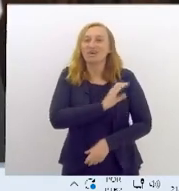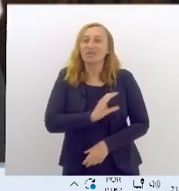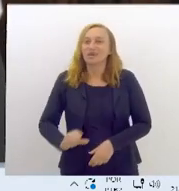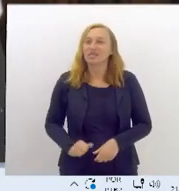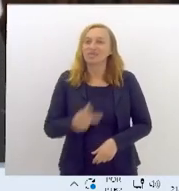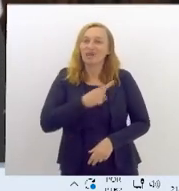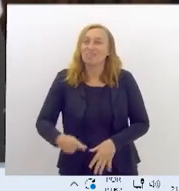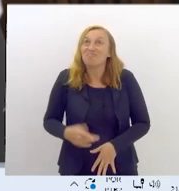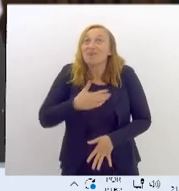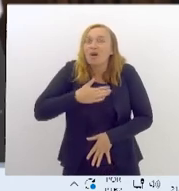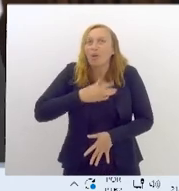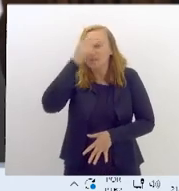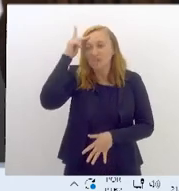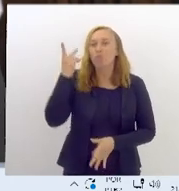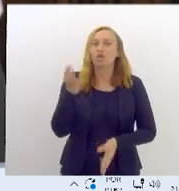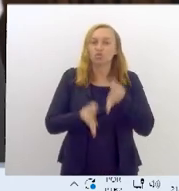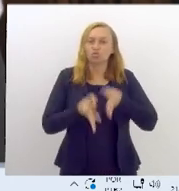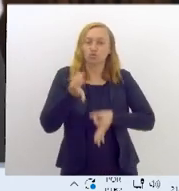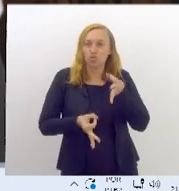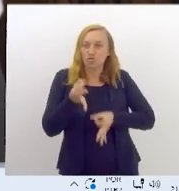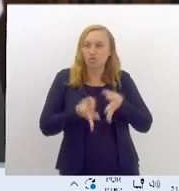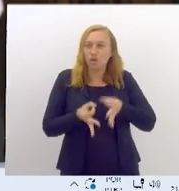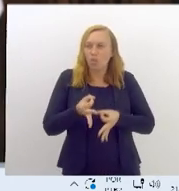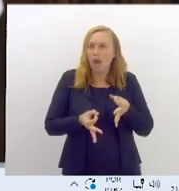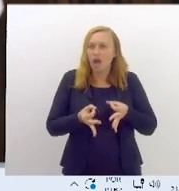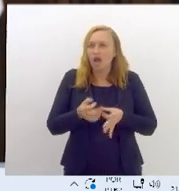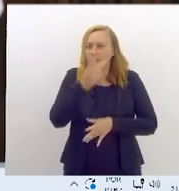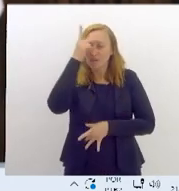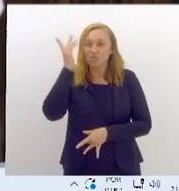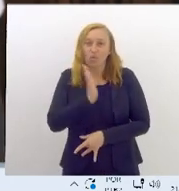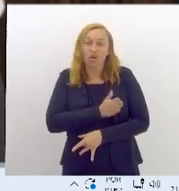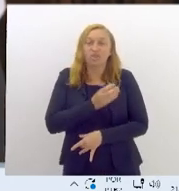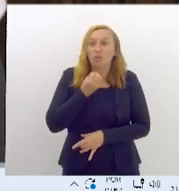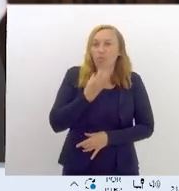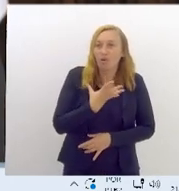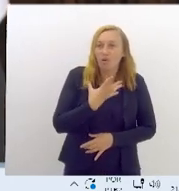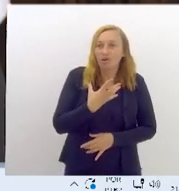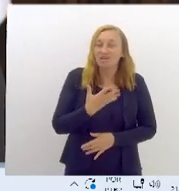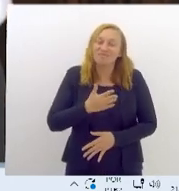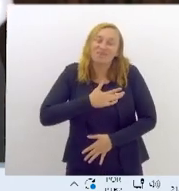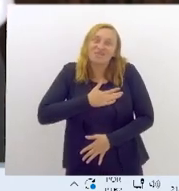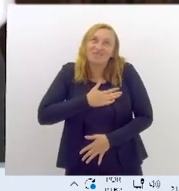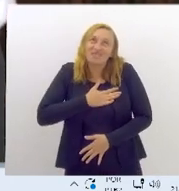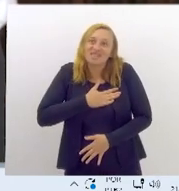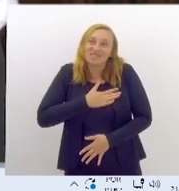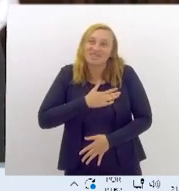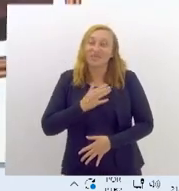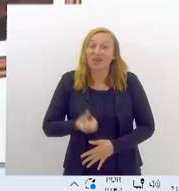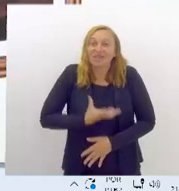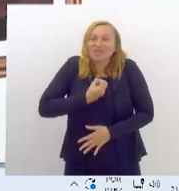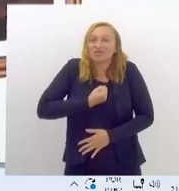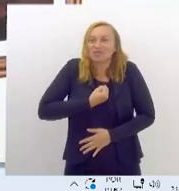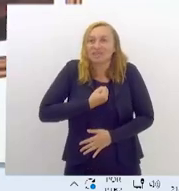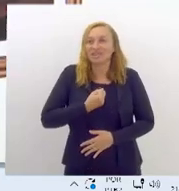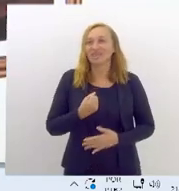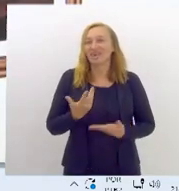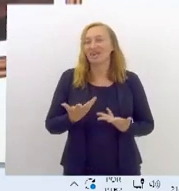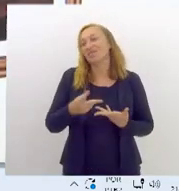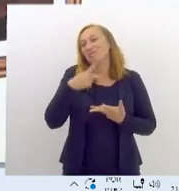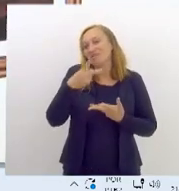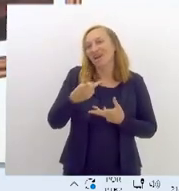para mim uma pessoa justo é uma pessoa que tem um bom coração e que para mim tem uma surpresa